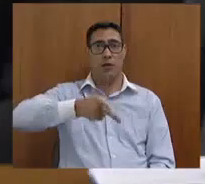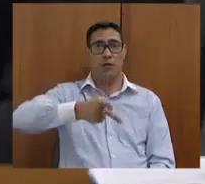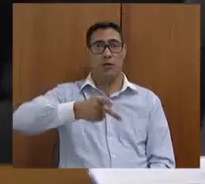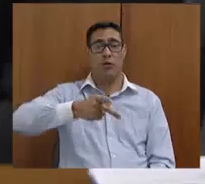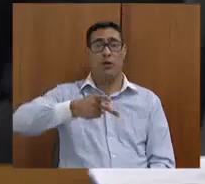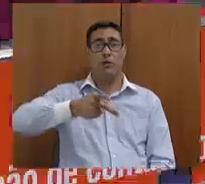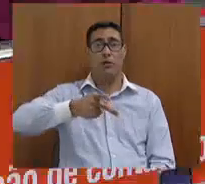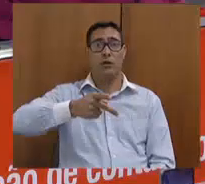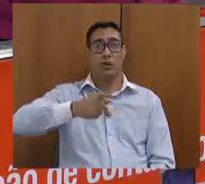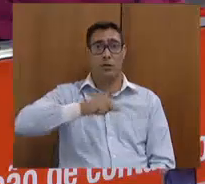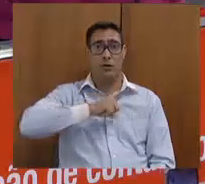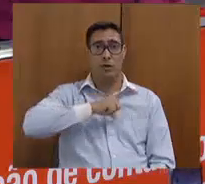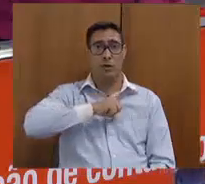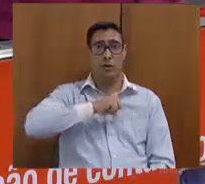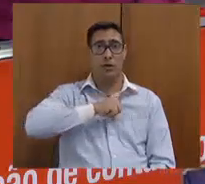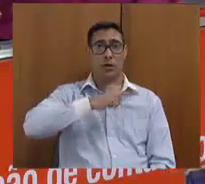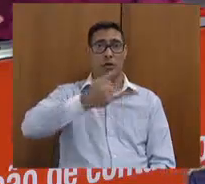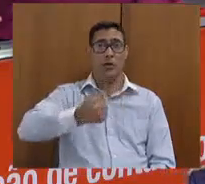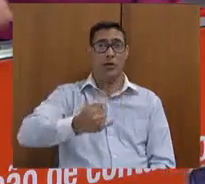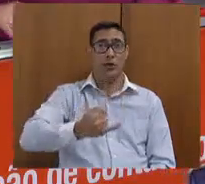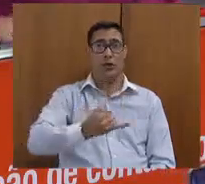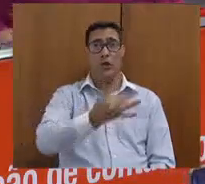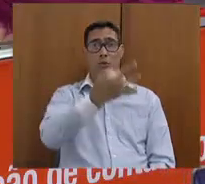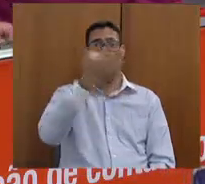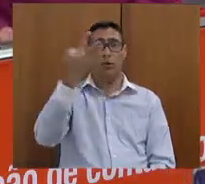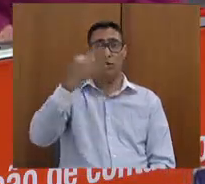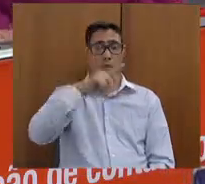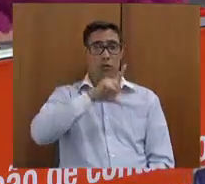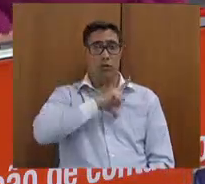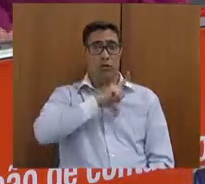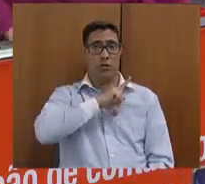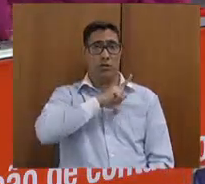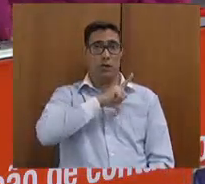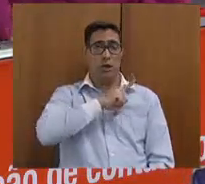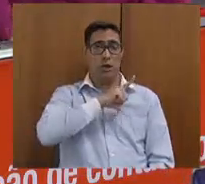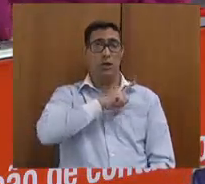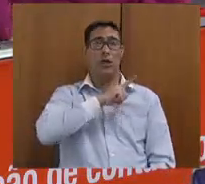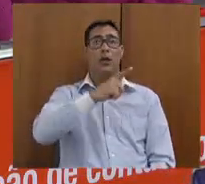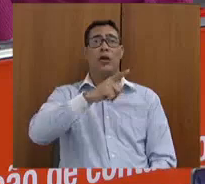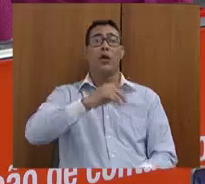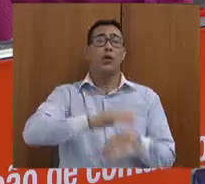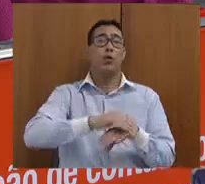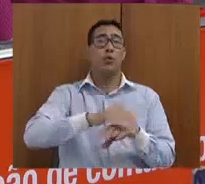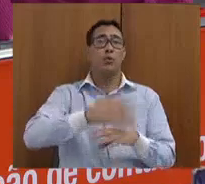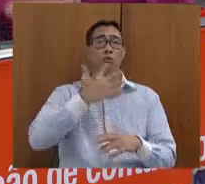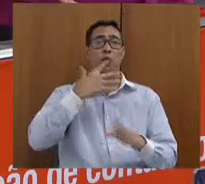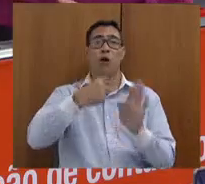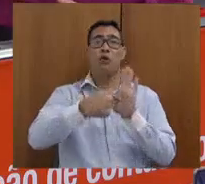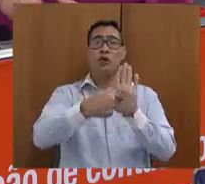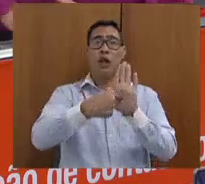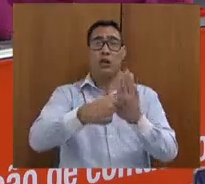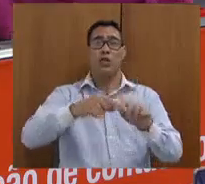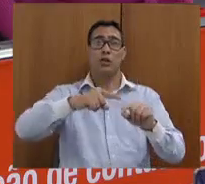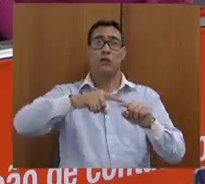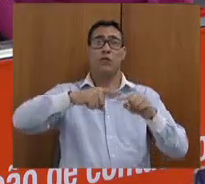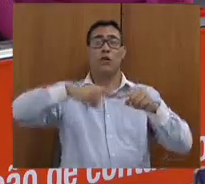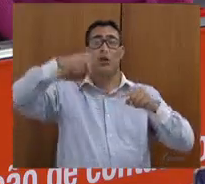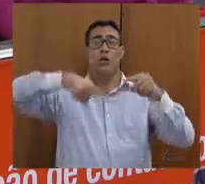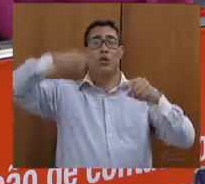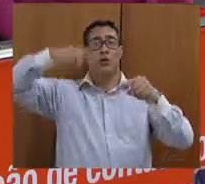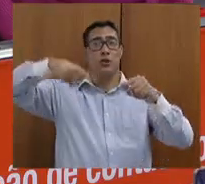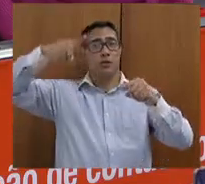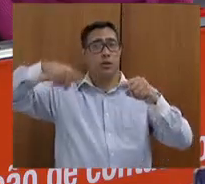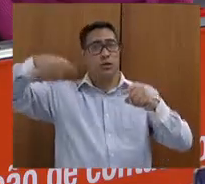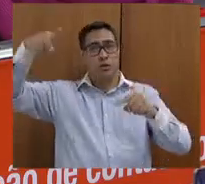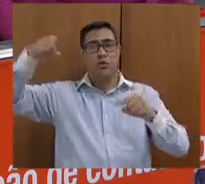os dados né Quantos estão sendo atendidos e qual que é o indicativo de ampliar essas bolsas permanências